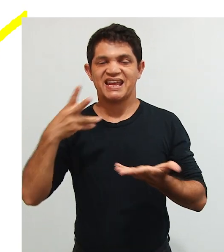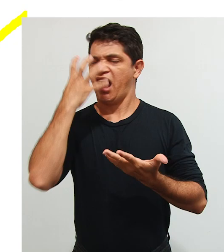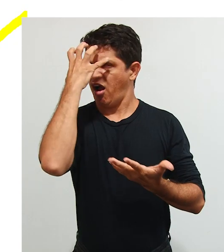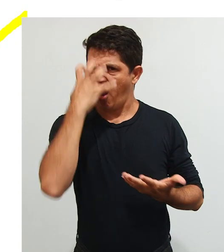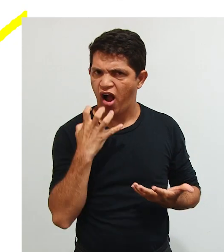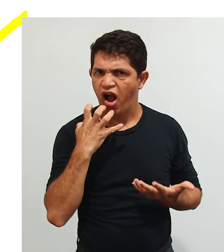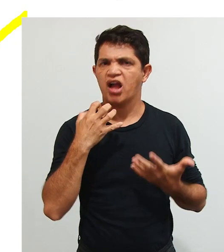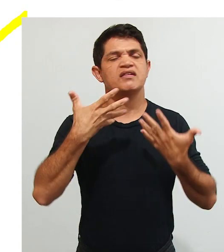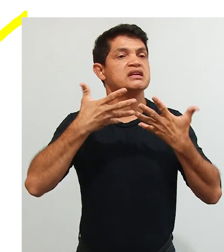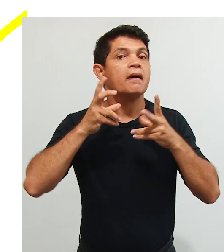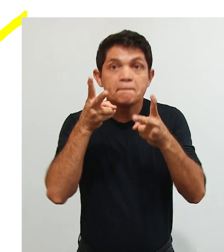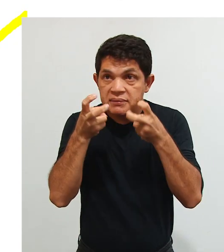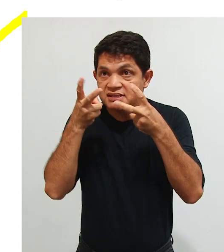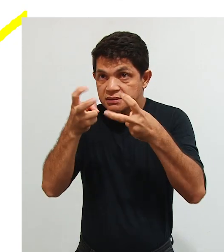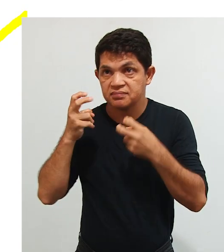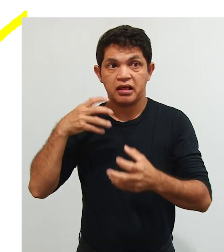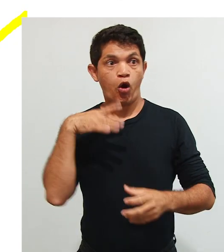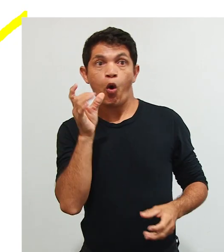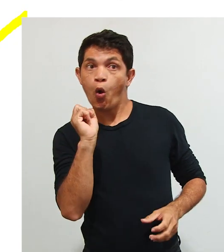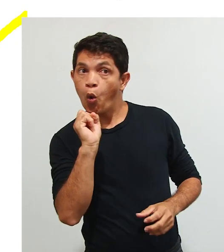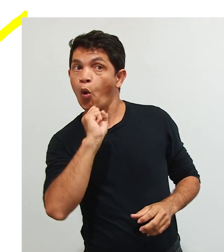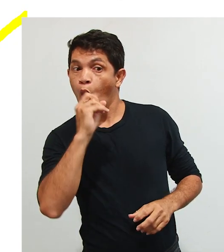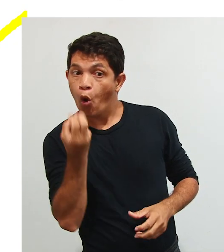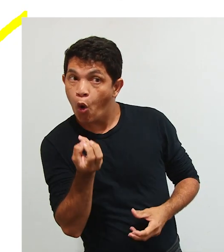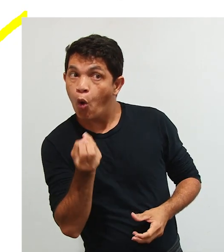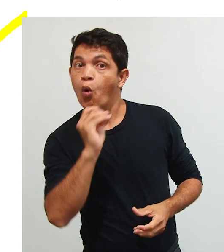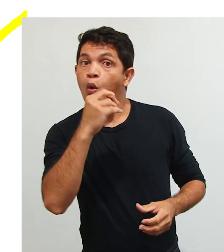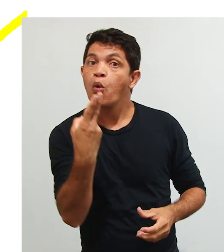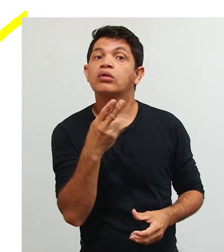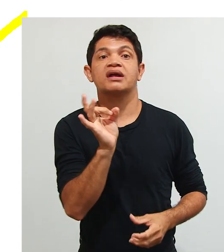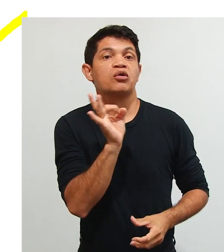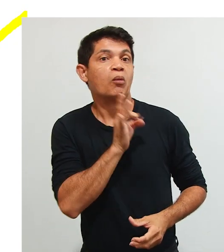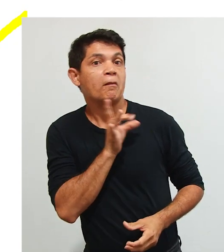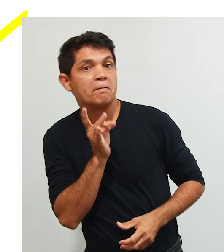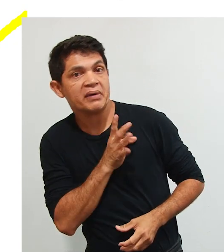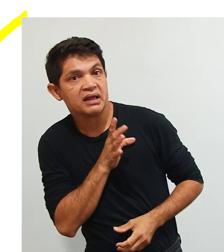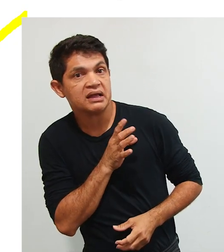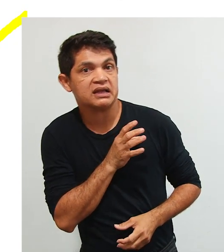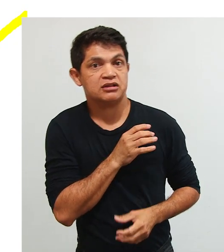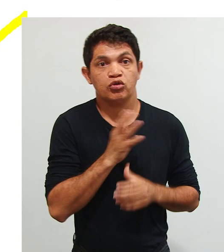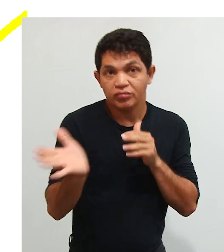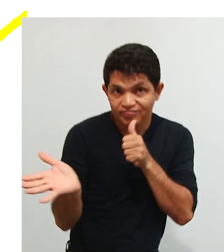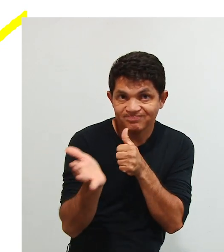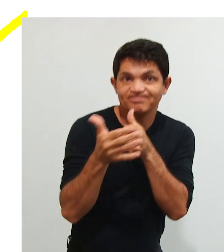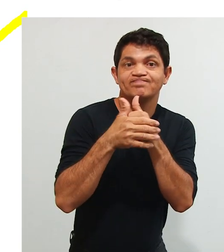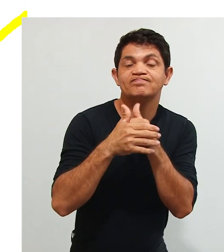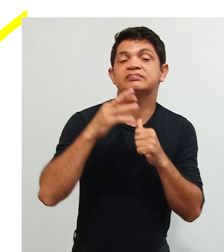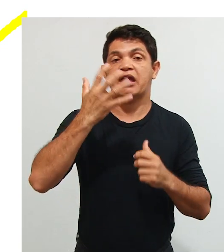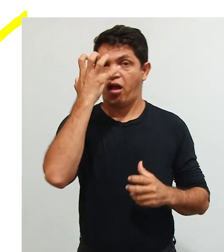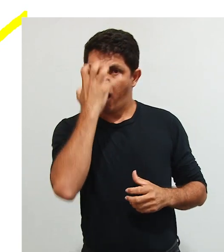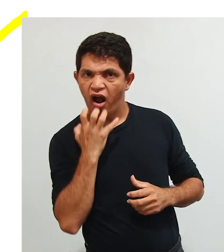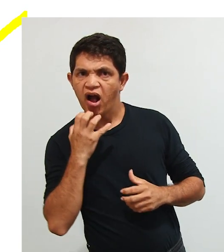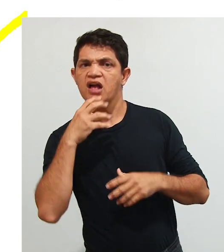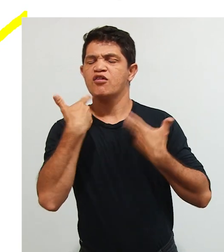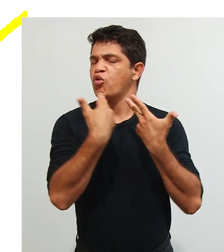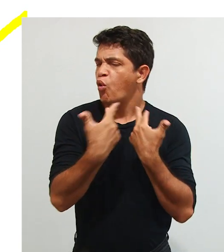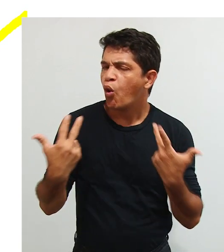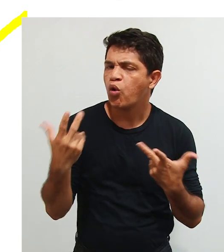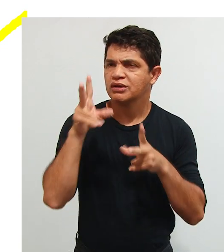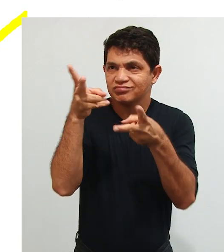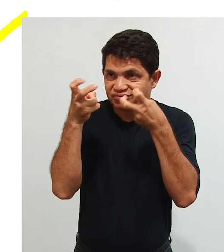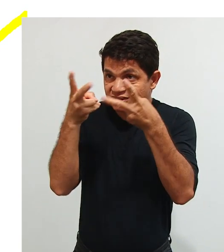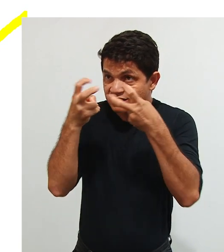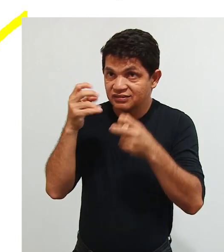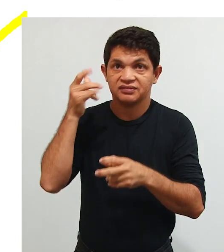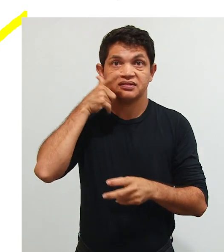raiva, né? Ou ela tá com medo e também acaba usando o subterfúgio da raiva, né? Então, às vezes a gente